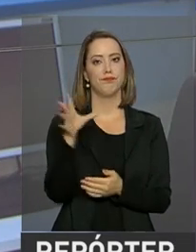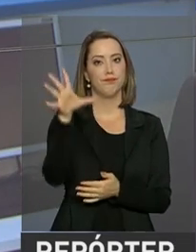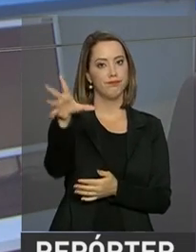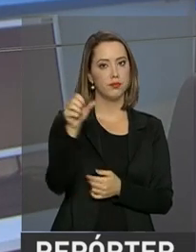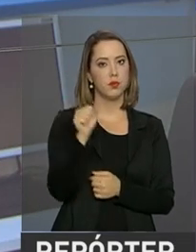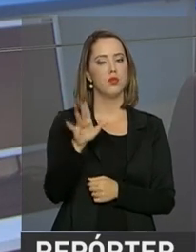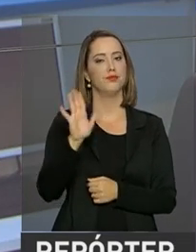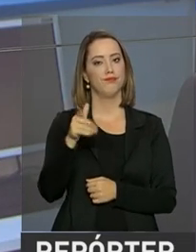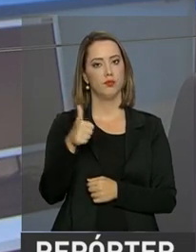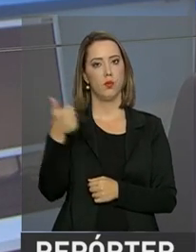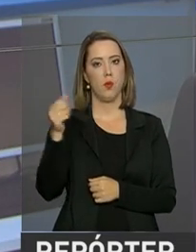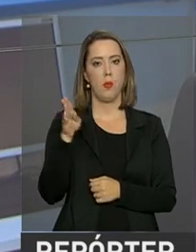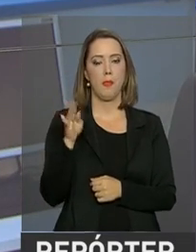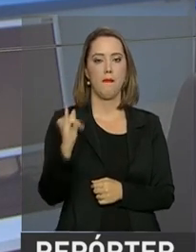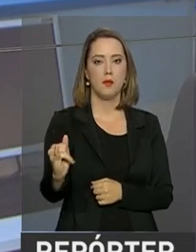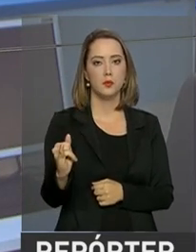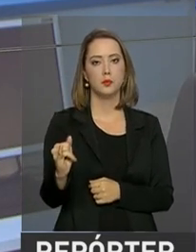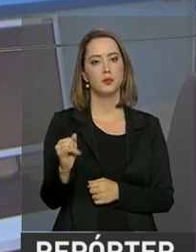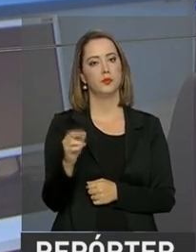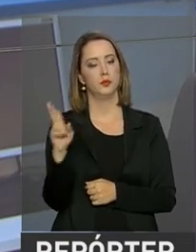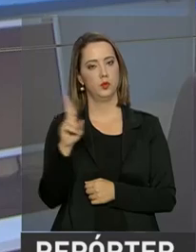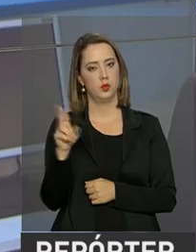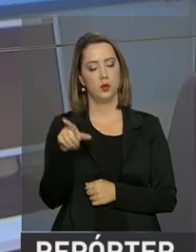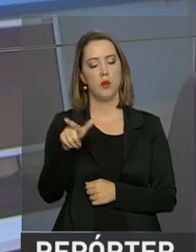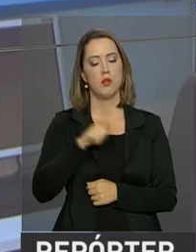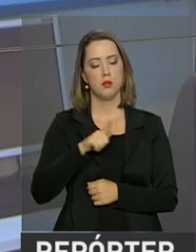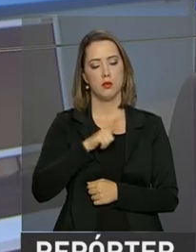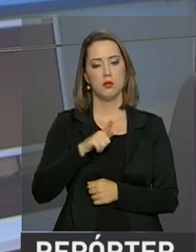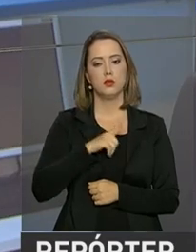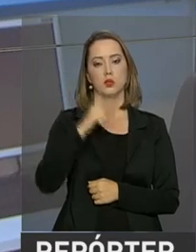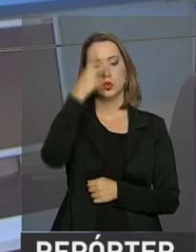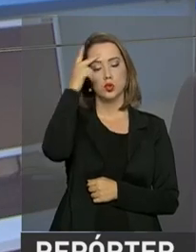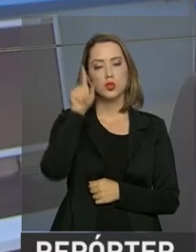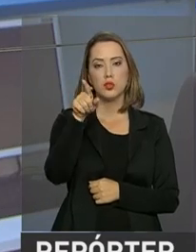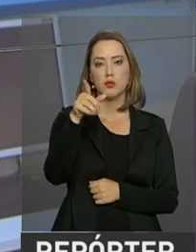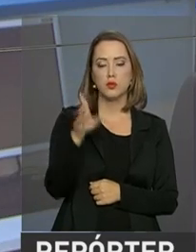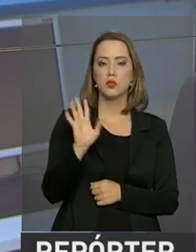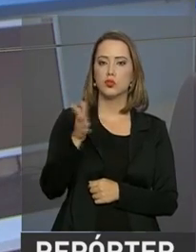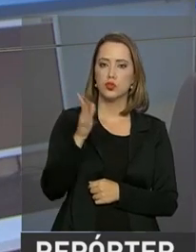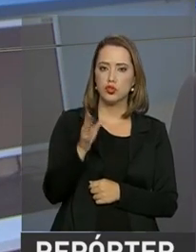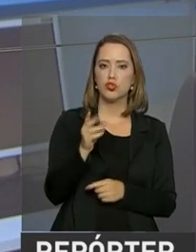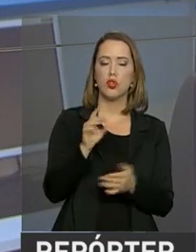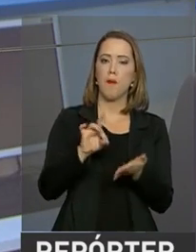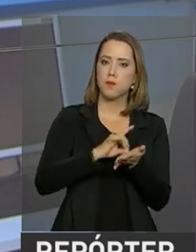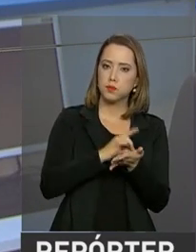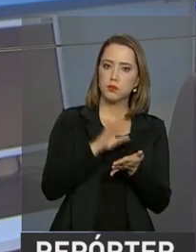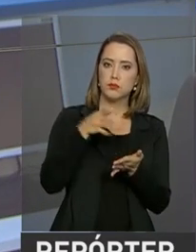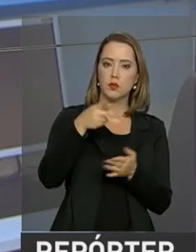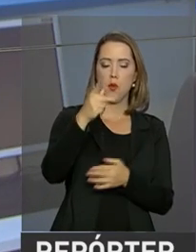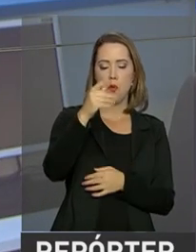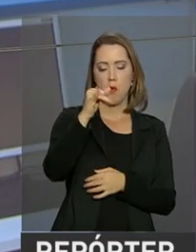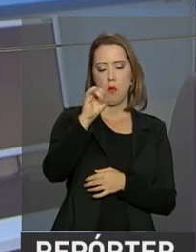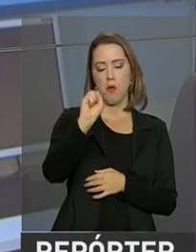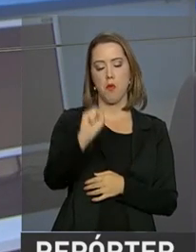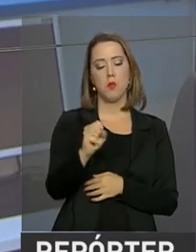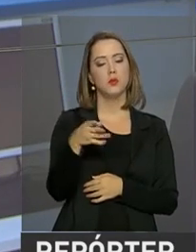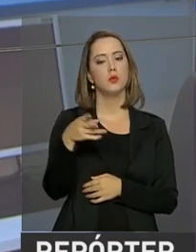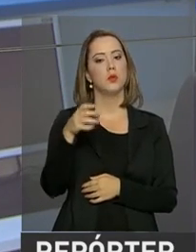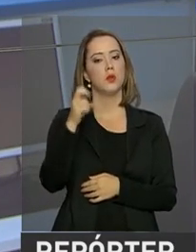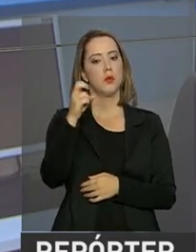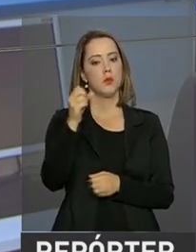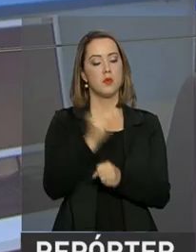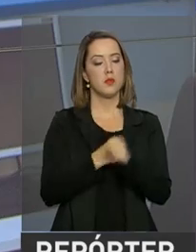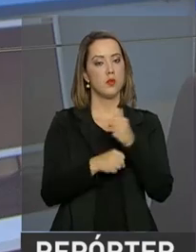1 bilhão Mea tem direito ao abono pessoas cadastradas no pispasep há pelo menos 5 anos com remuneração